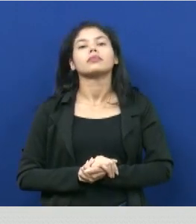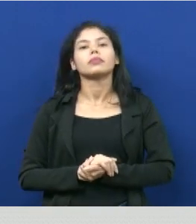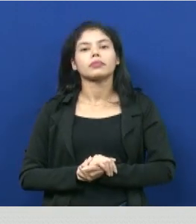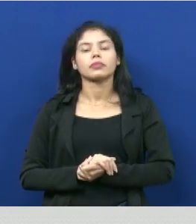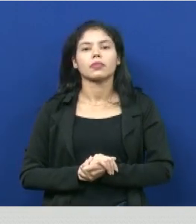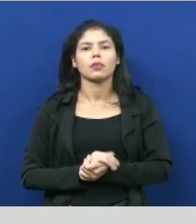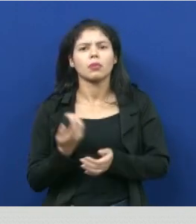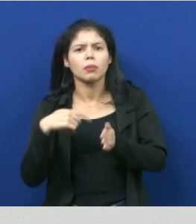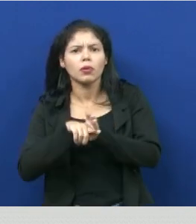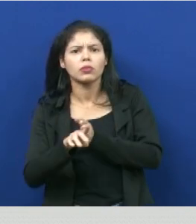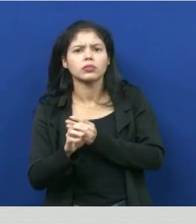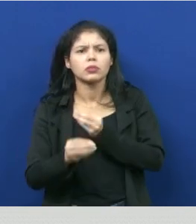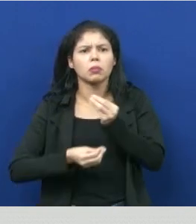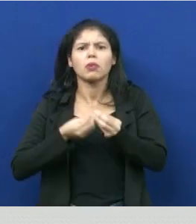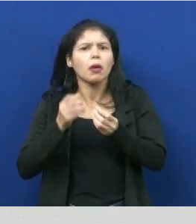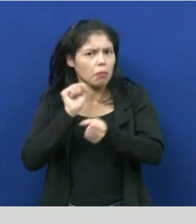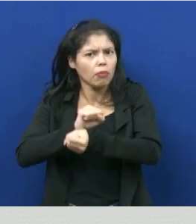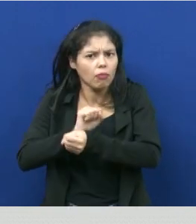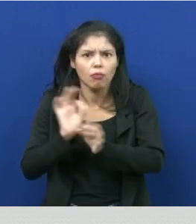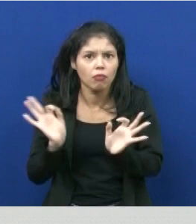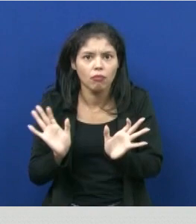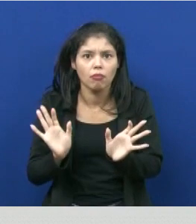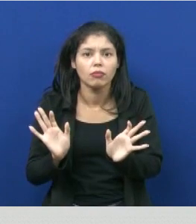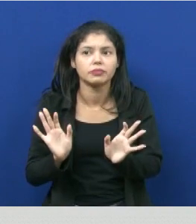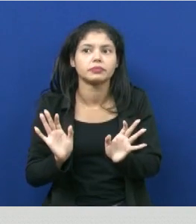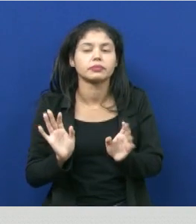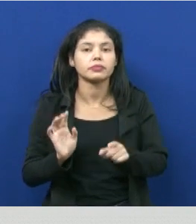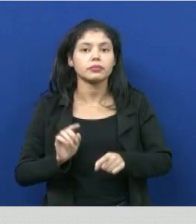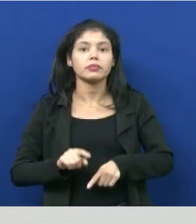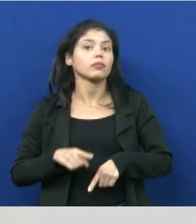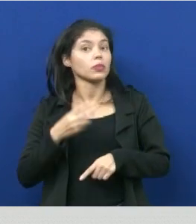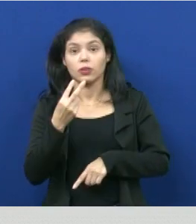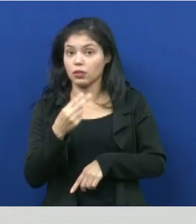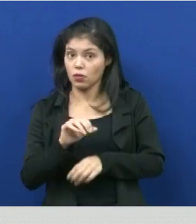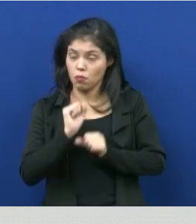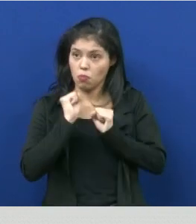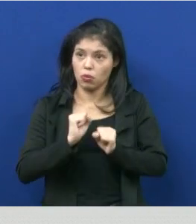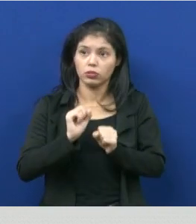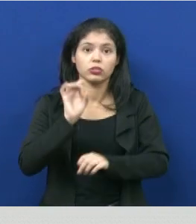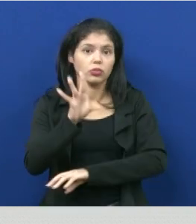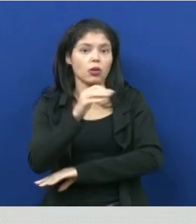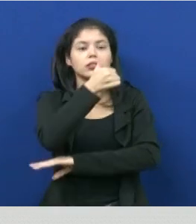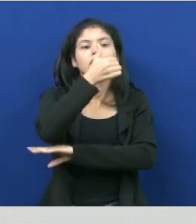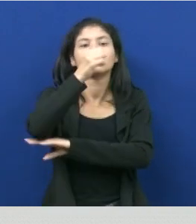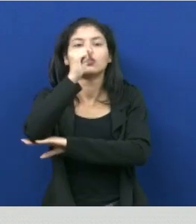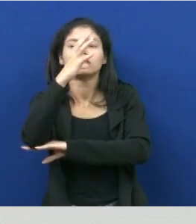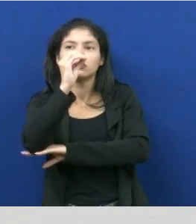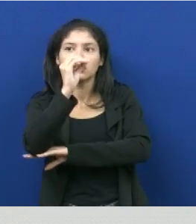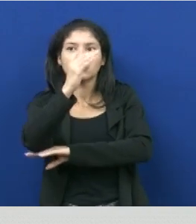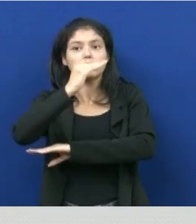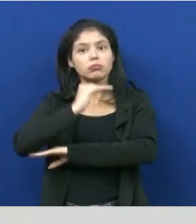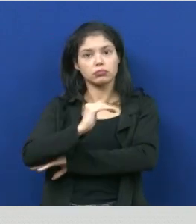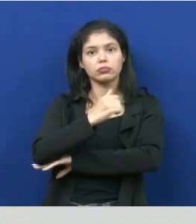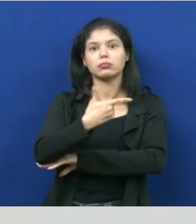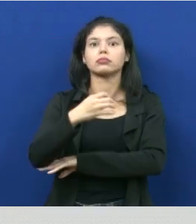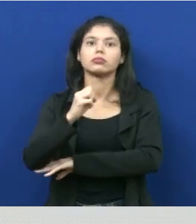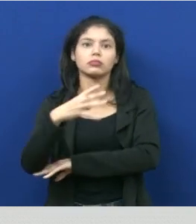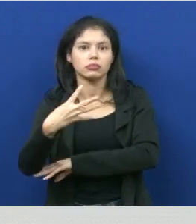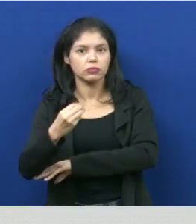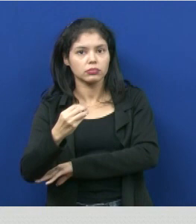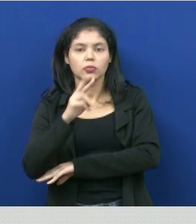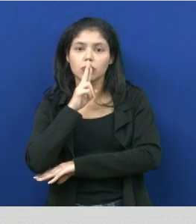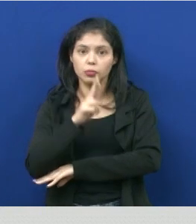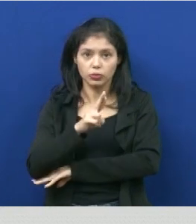pergunte, eu não poderia parar por aí mesmo? Não poderia deixar esse 180 sobre 240